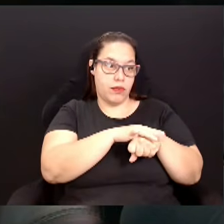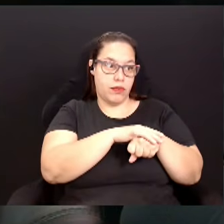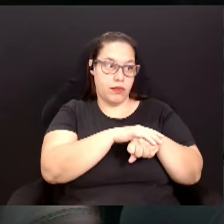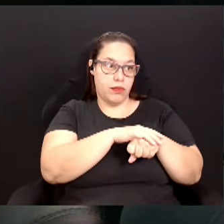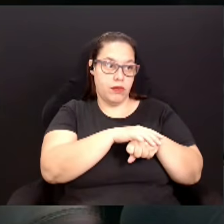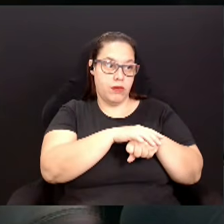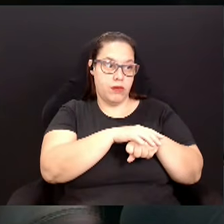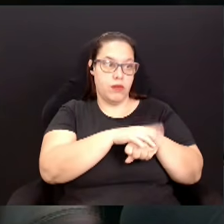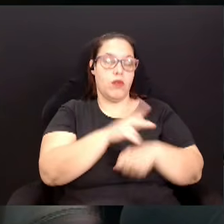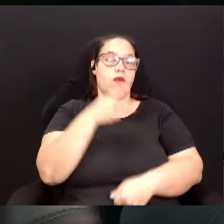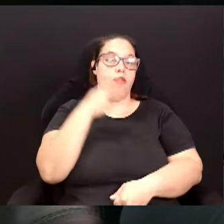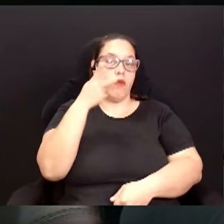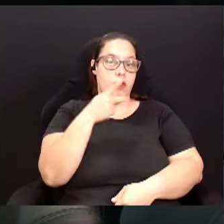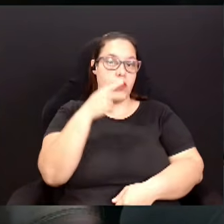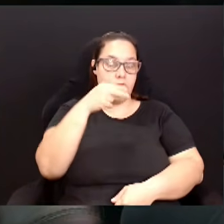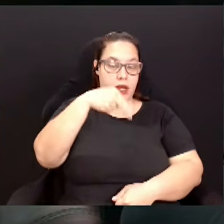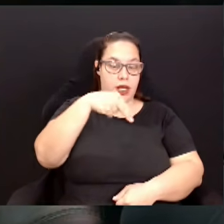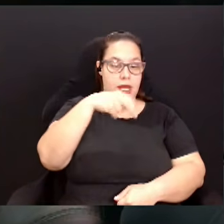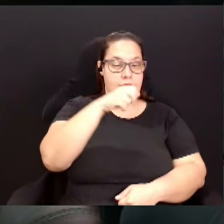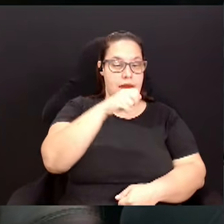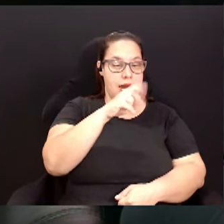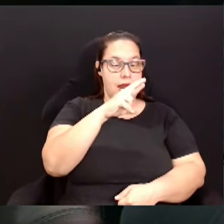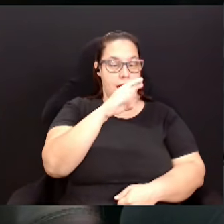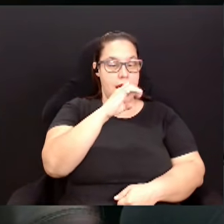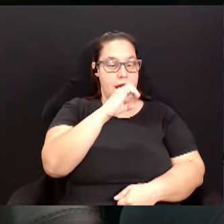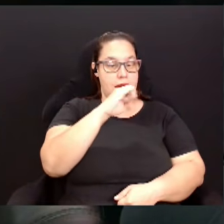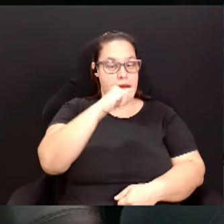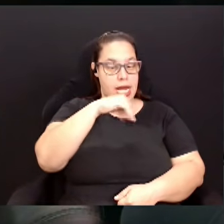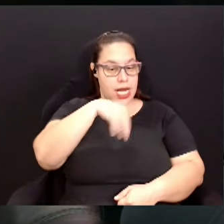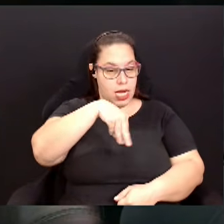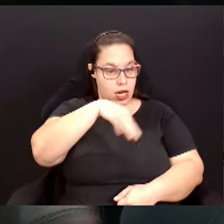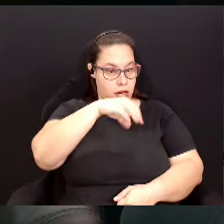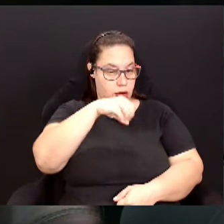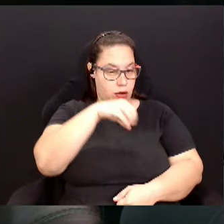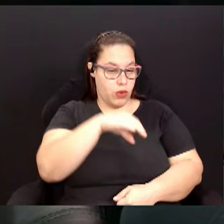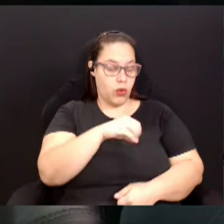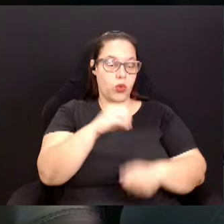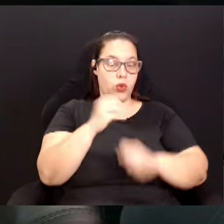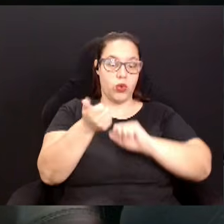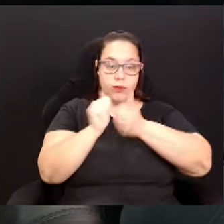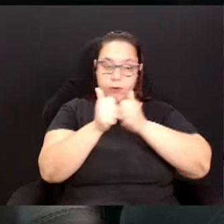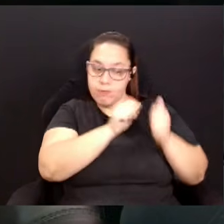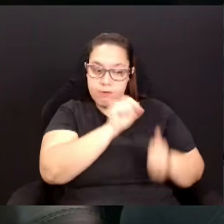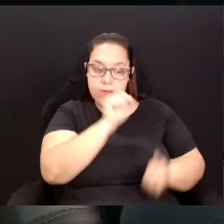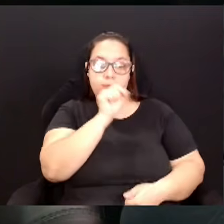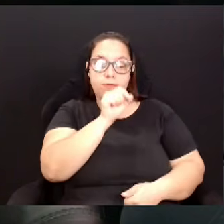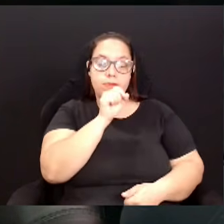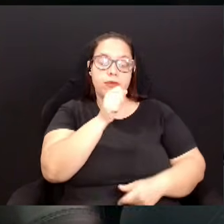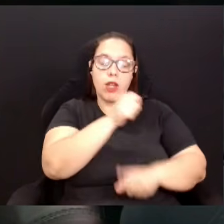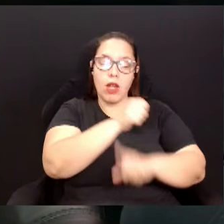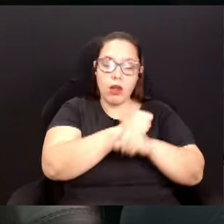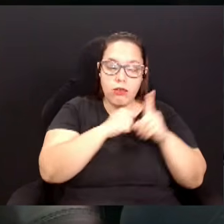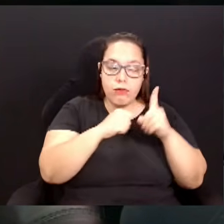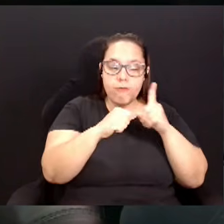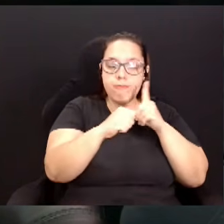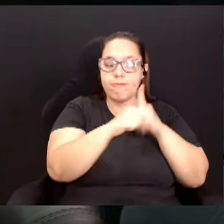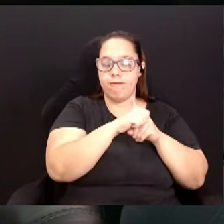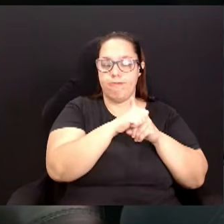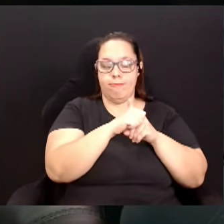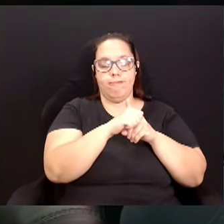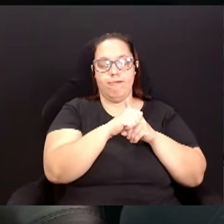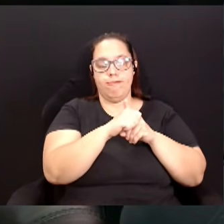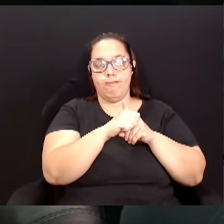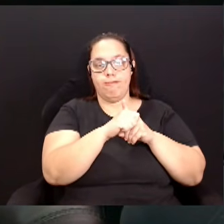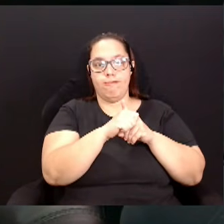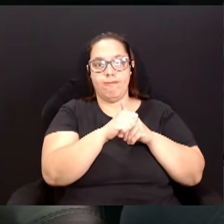de um narcisismo, mas quando o autor fala sobre ele avalia que a sociedade, ela está falhando